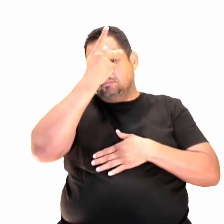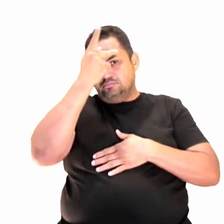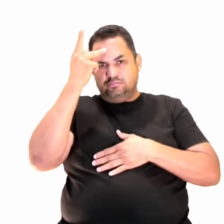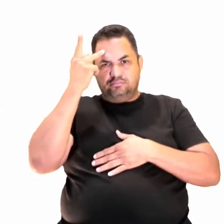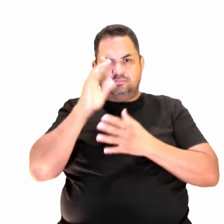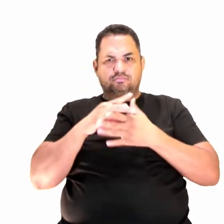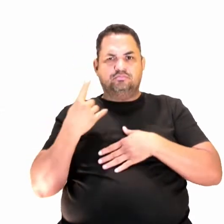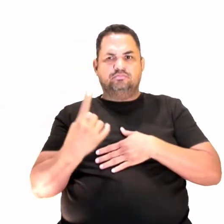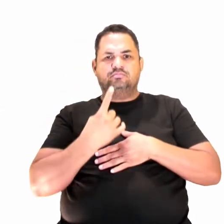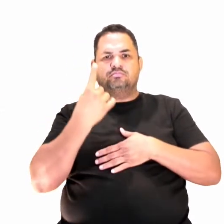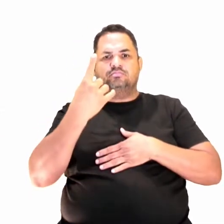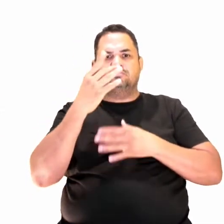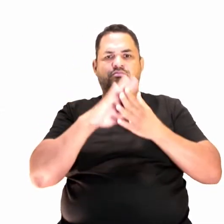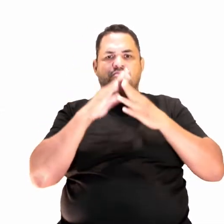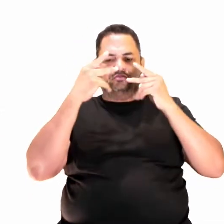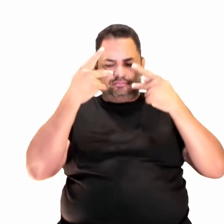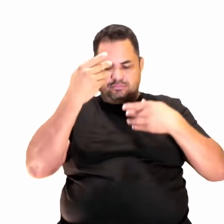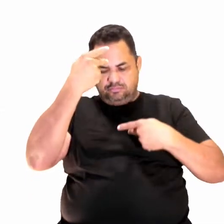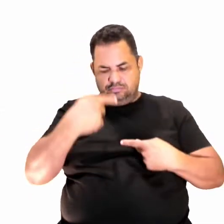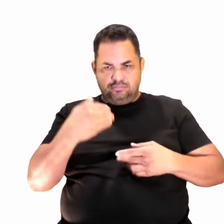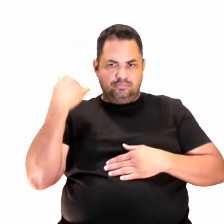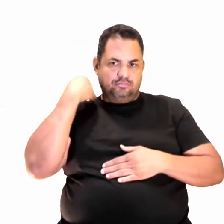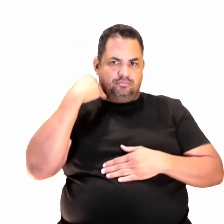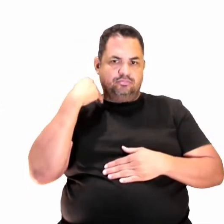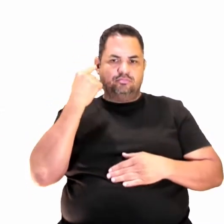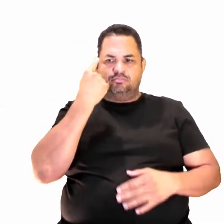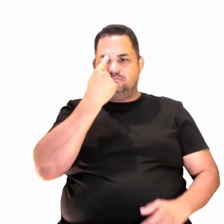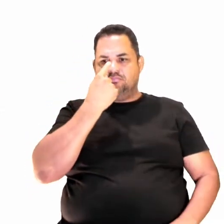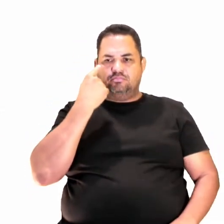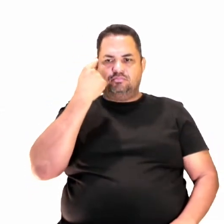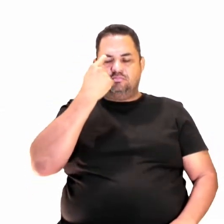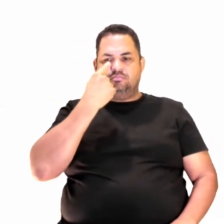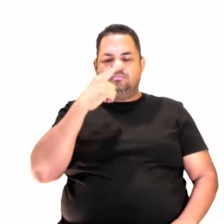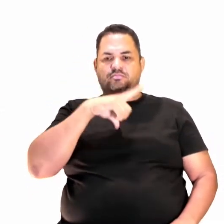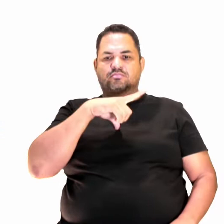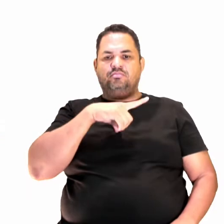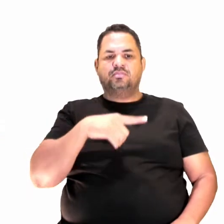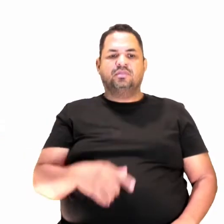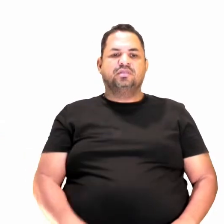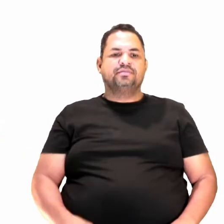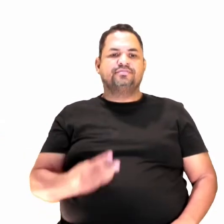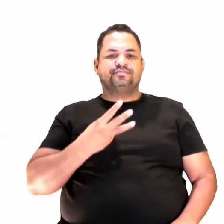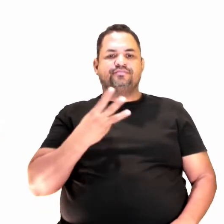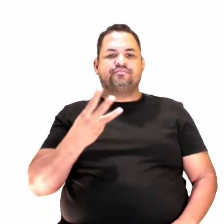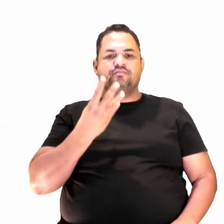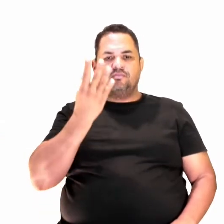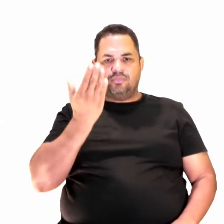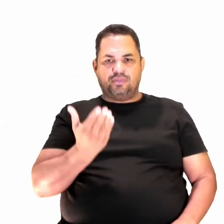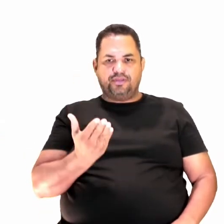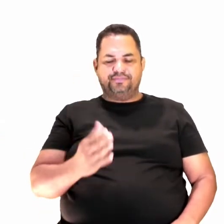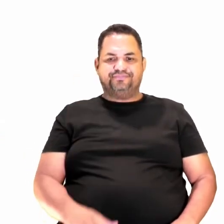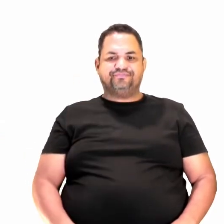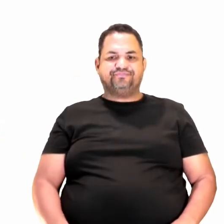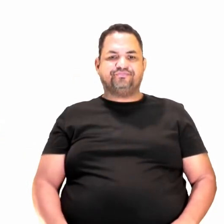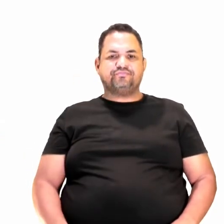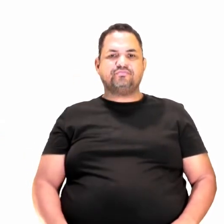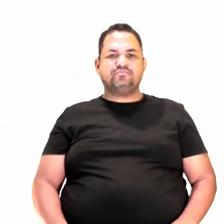tenho cabelo curto, I have short hair, and I have, eu repeti o meu verbo de